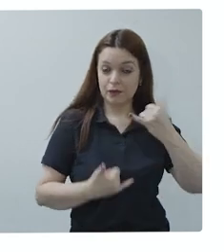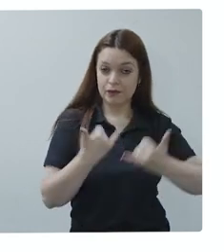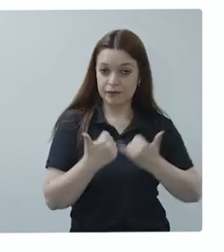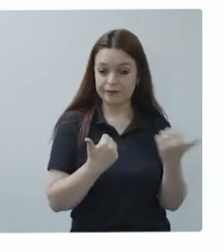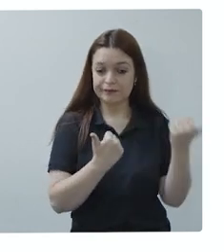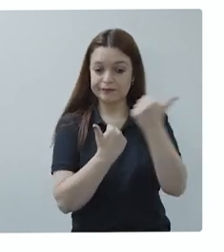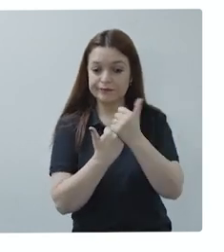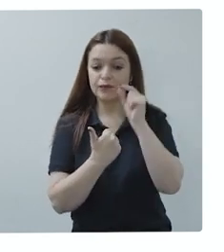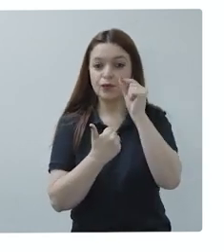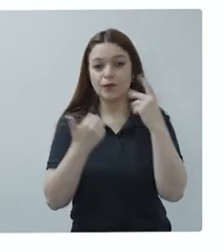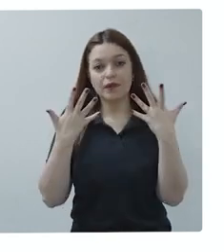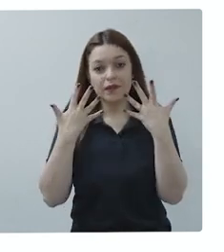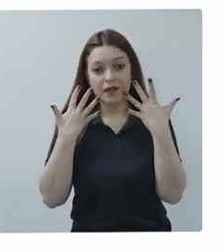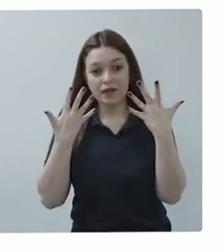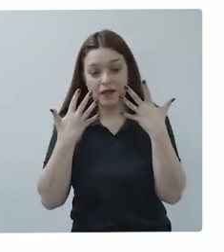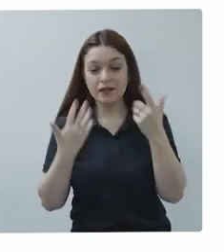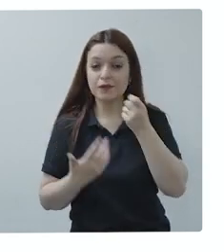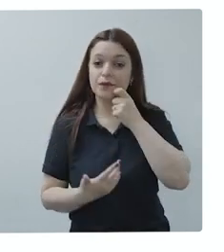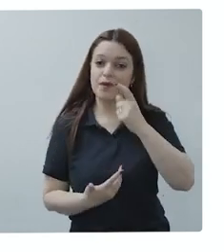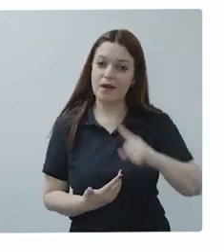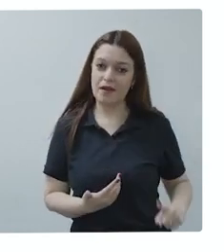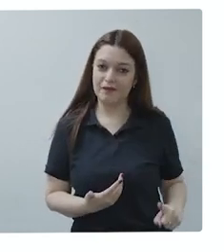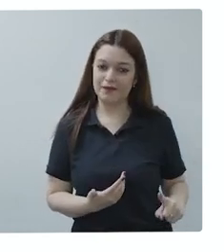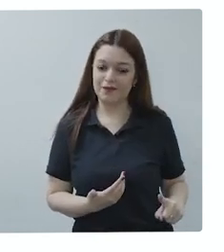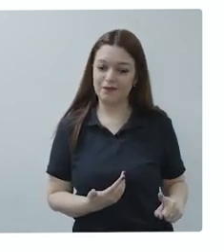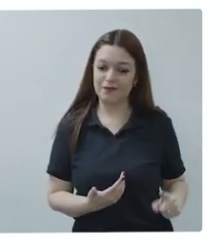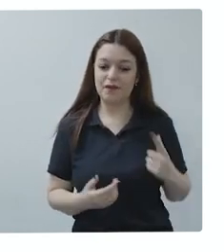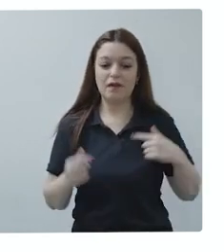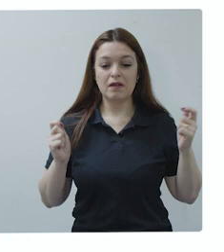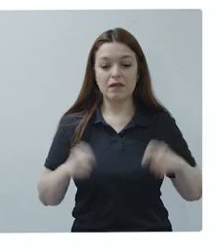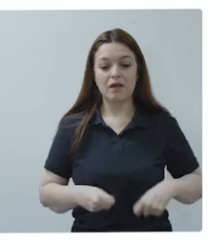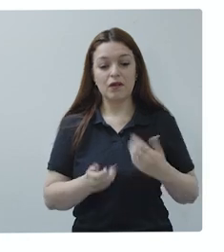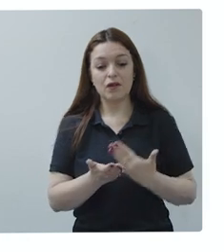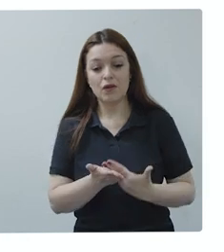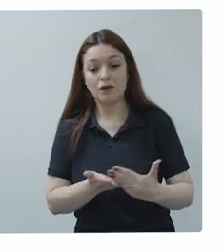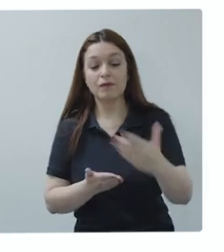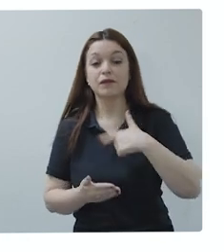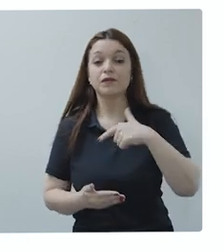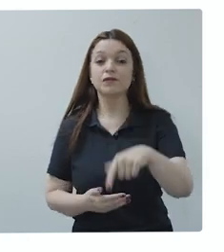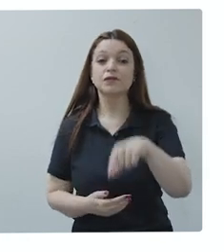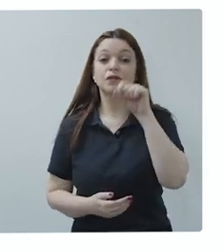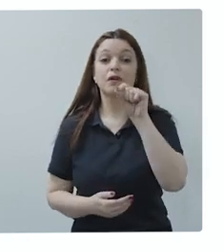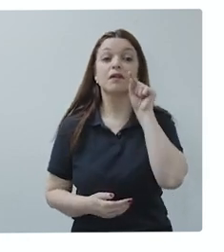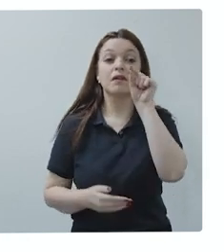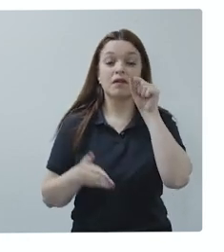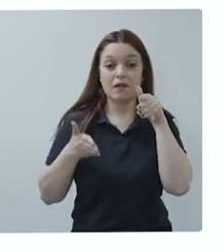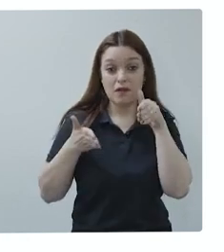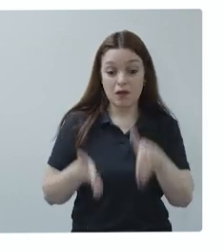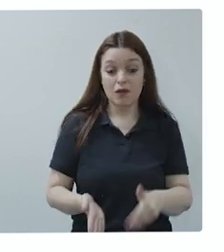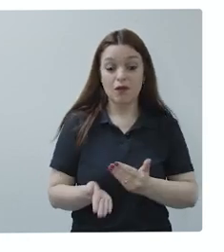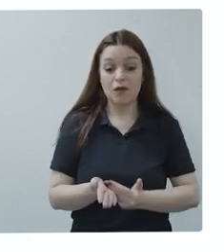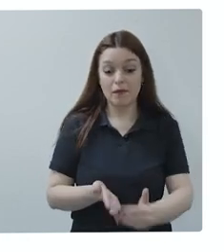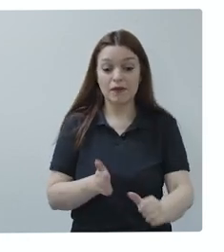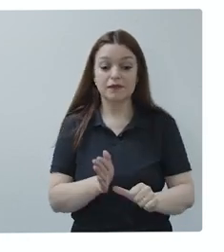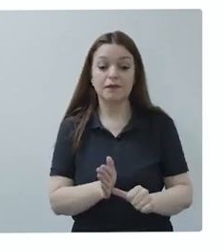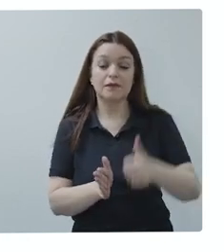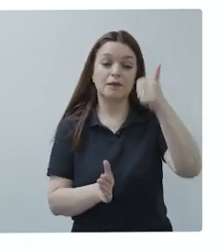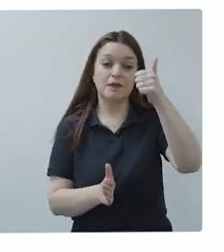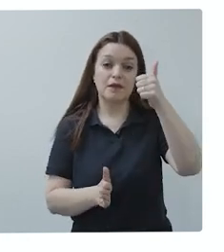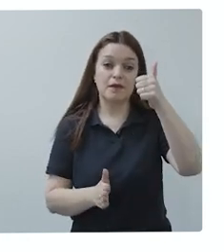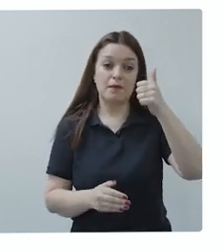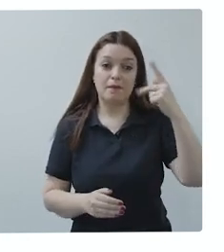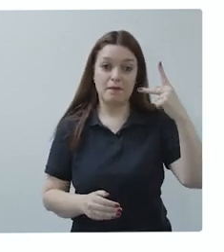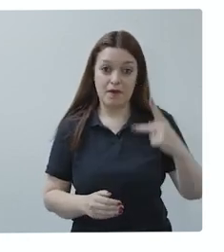e o rato. Iniciamos escolhendo o primeiro a jogar, com par ou ímpar.